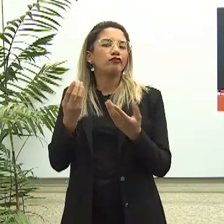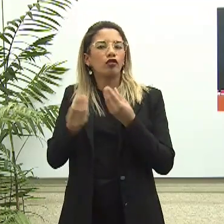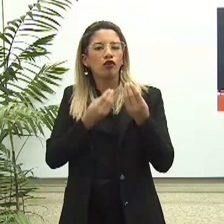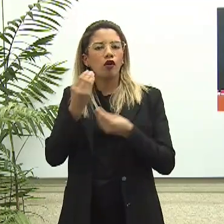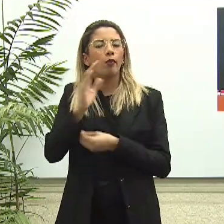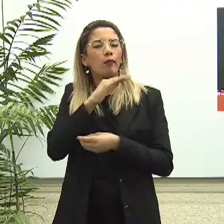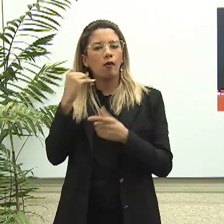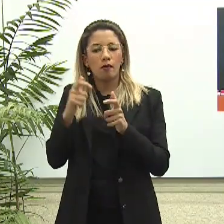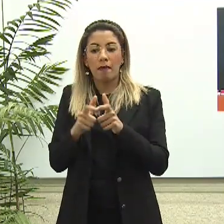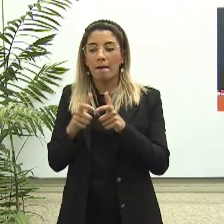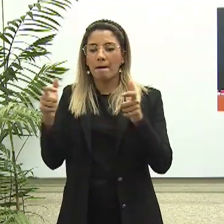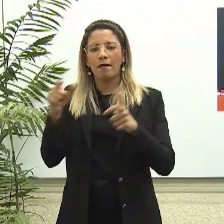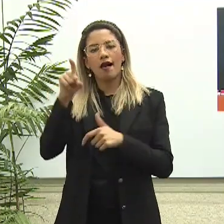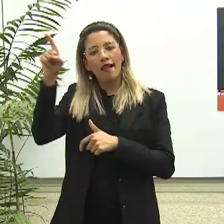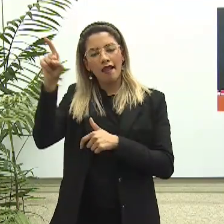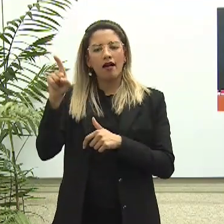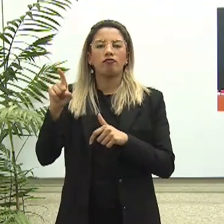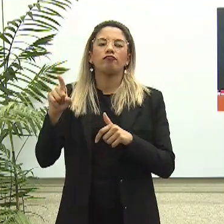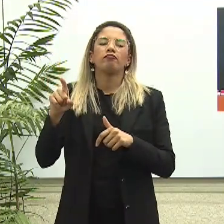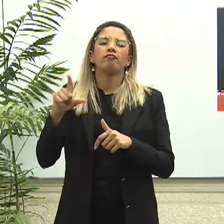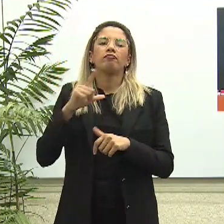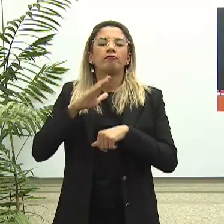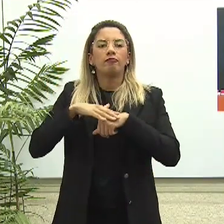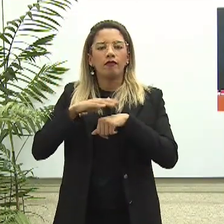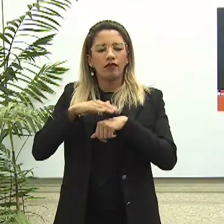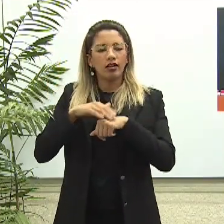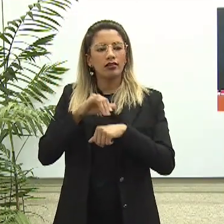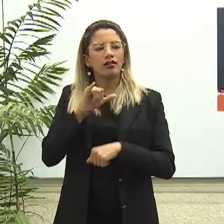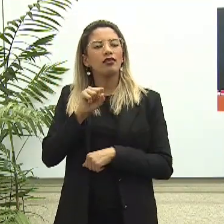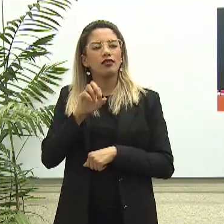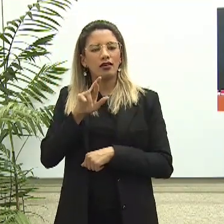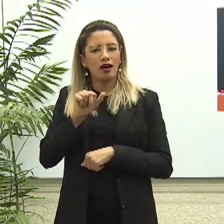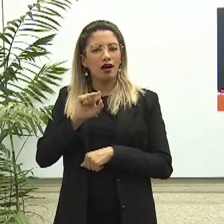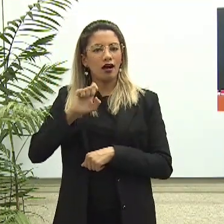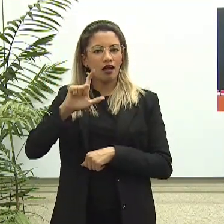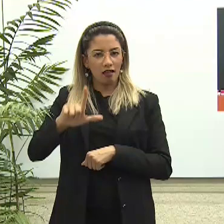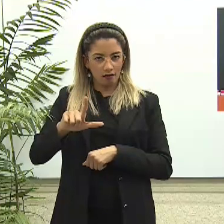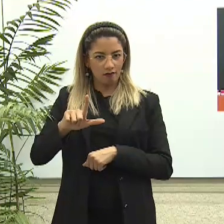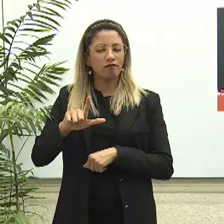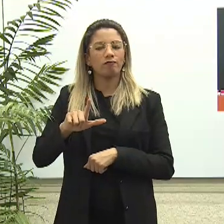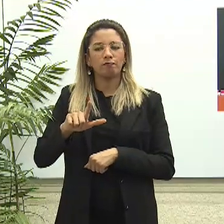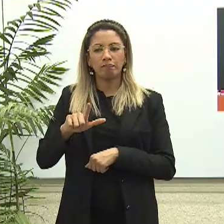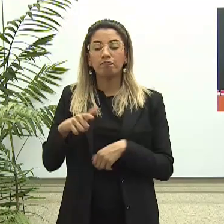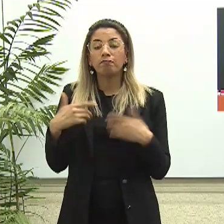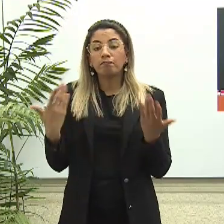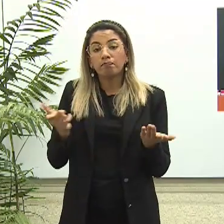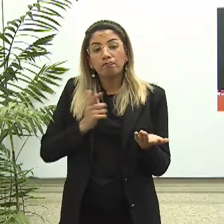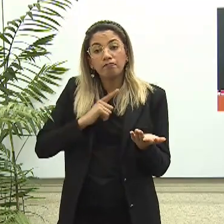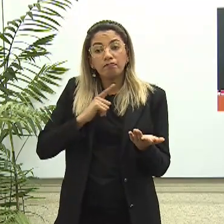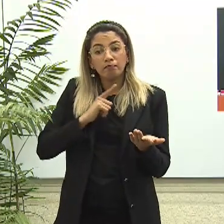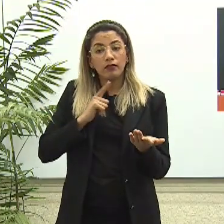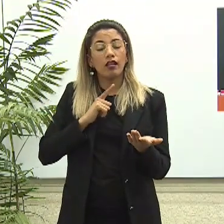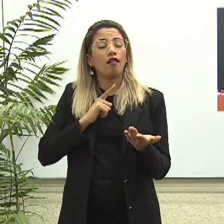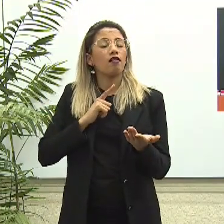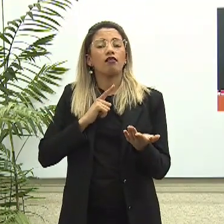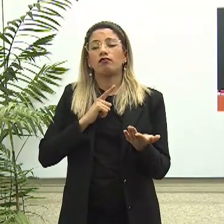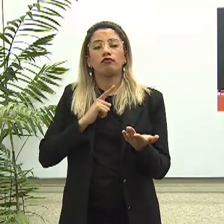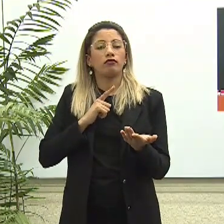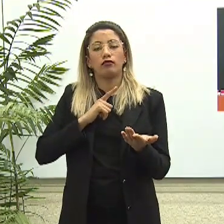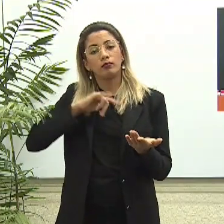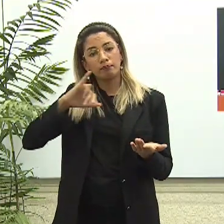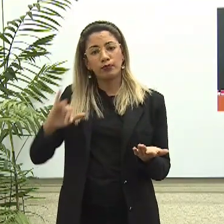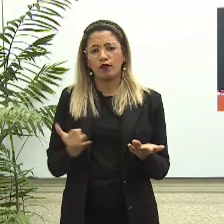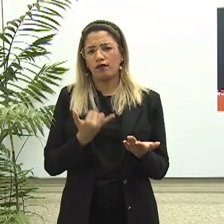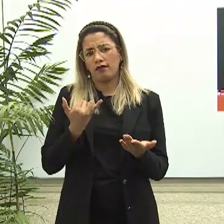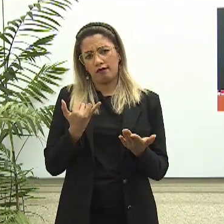Israel faz na Palestina então eh a gente tá diante de de novas possibilidades de exploração de opressão que se e a gente